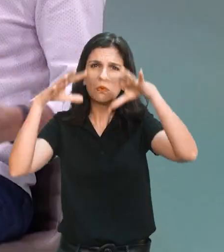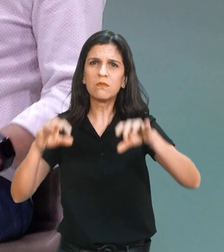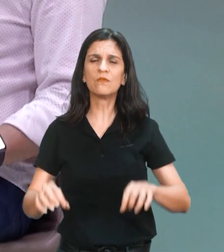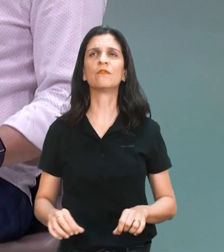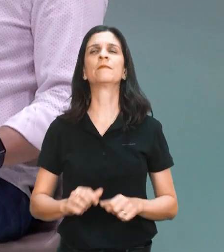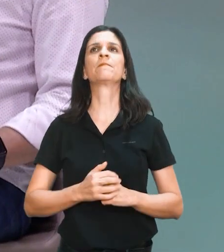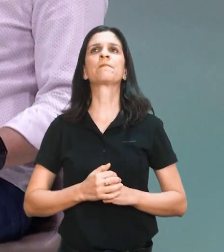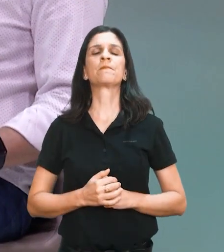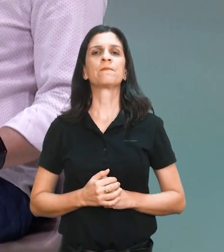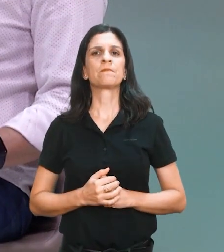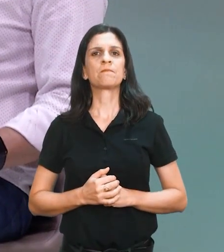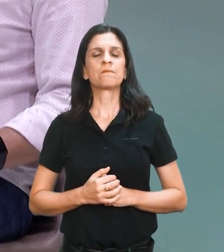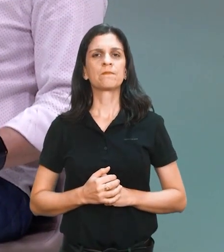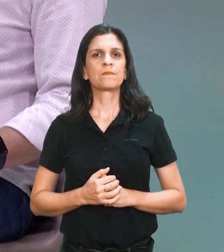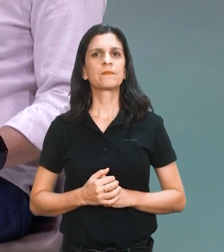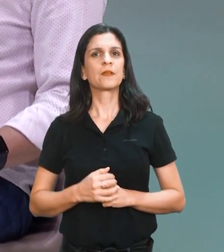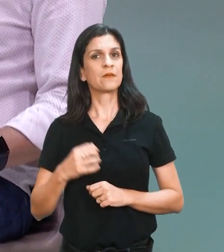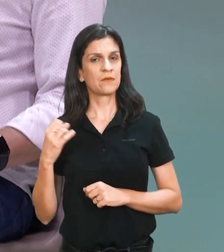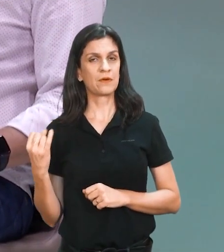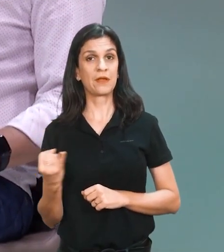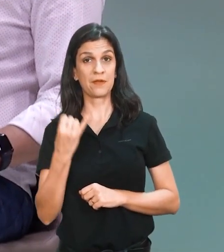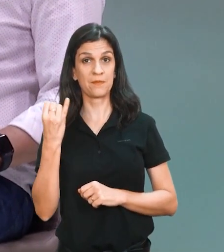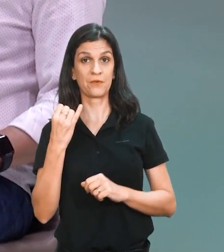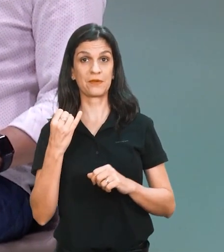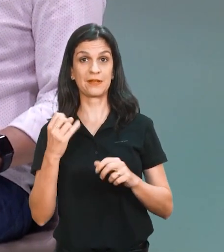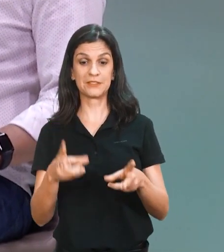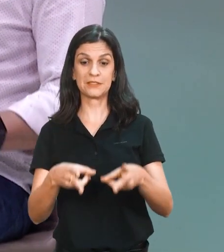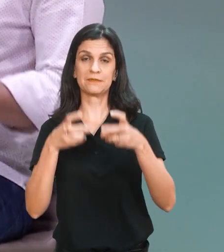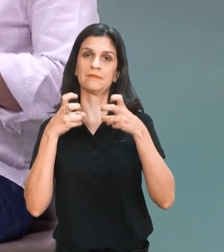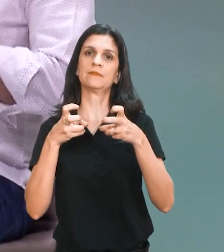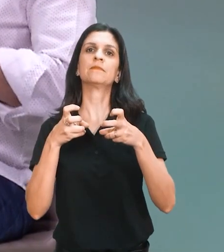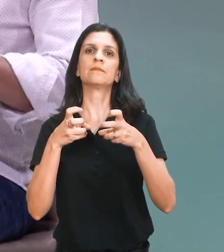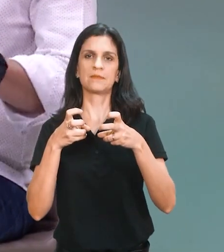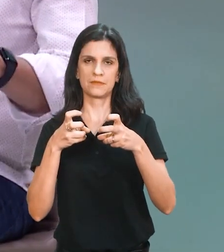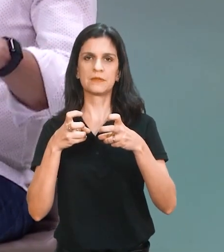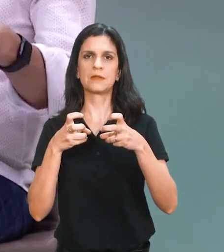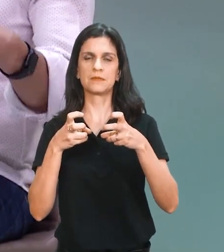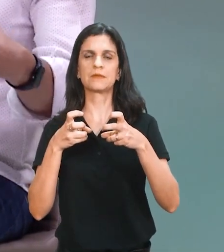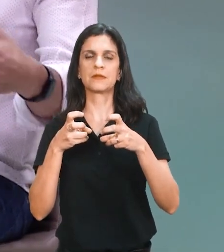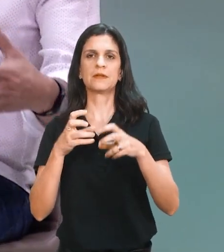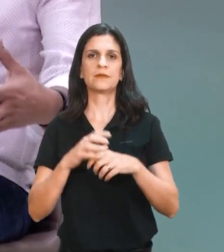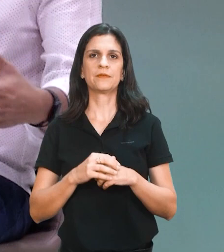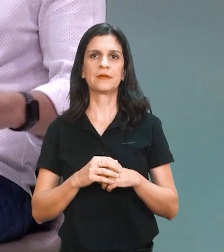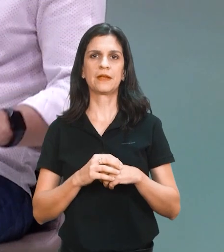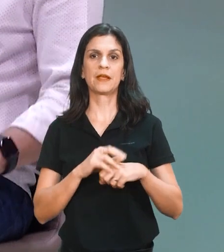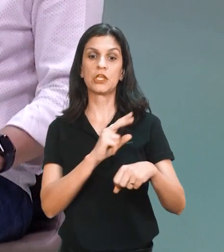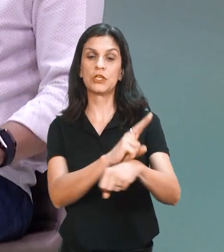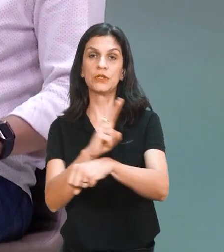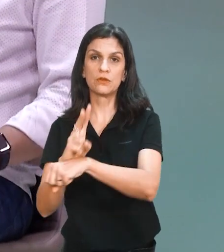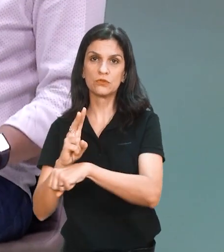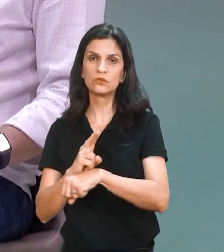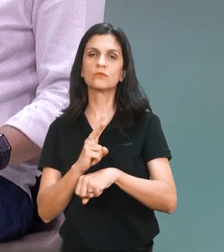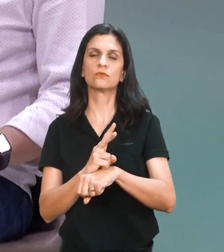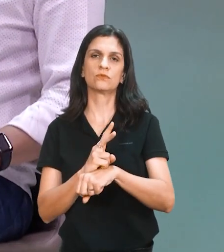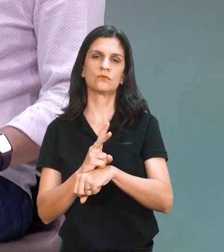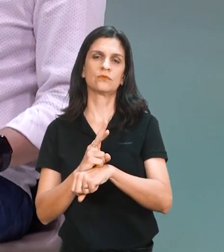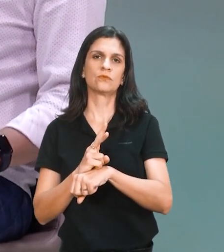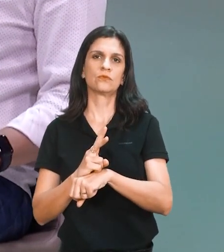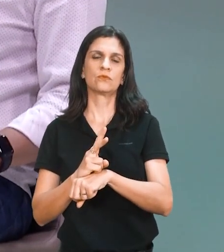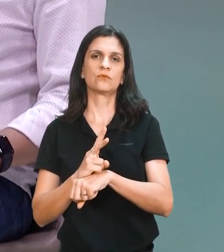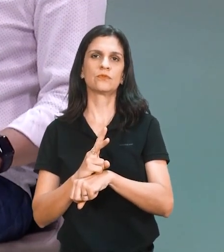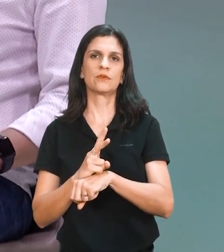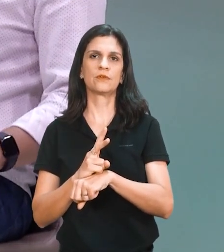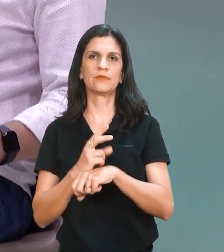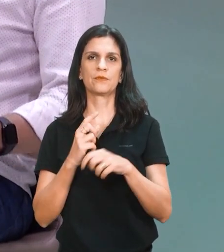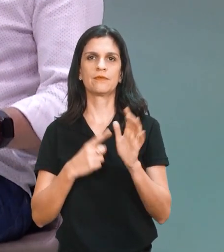Campo Grande está sendo castigada com a chuva, Então isso aí é uma das demandas maiores nesse momento que a gente tem enfrentado.